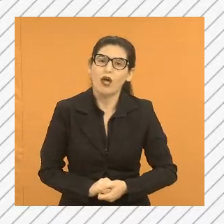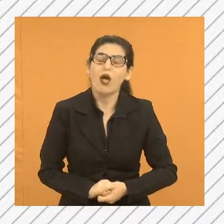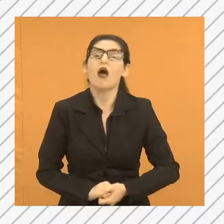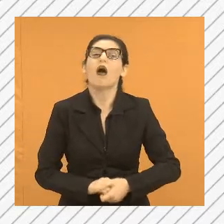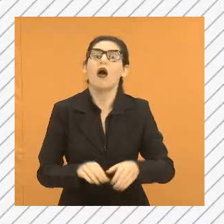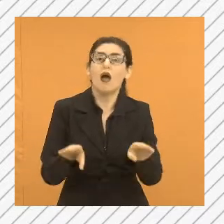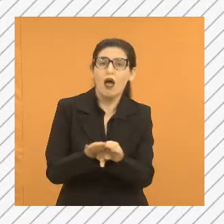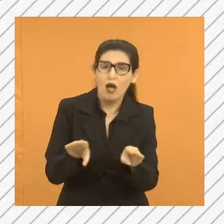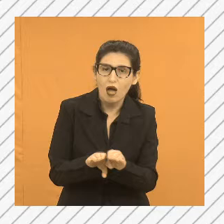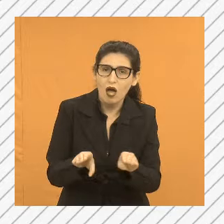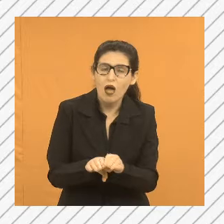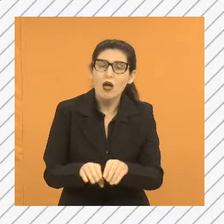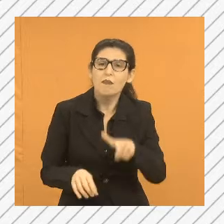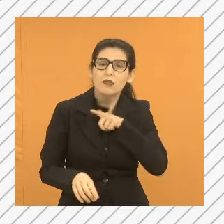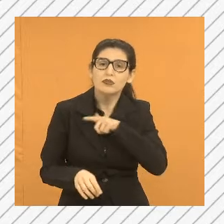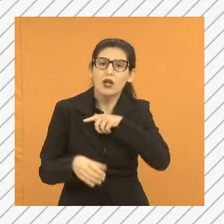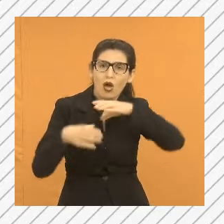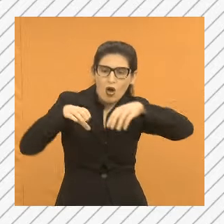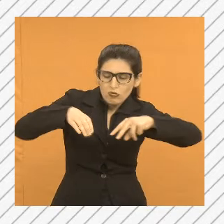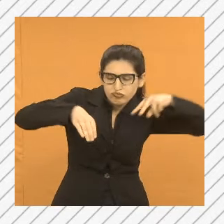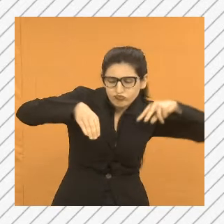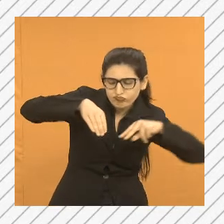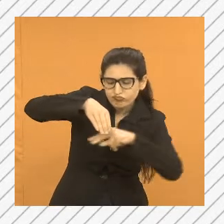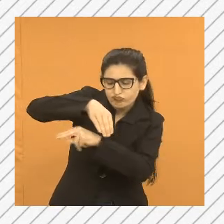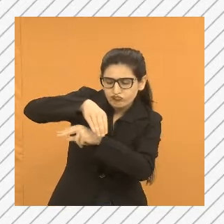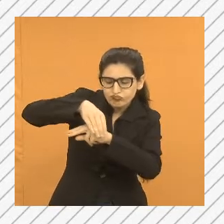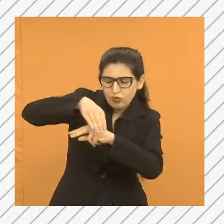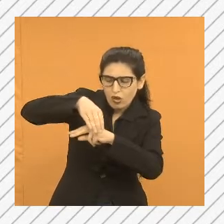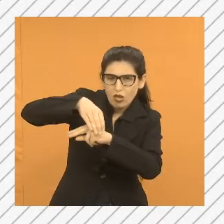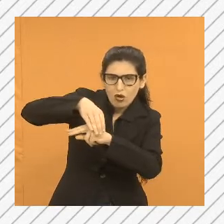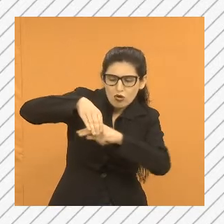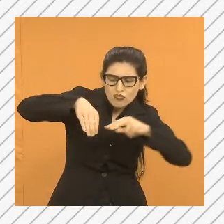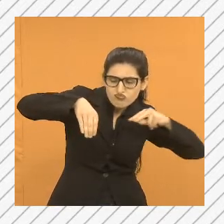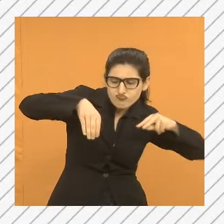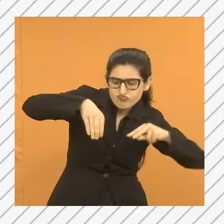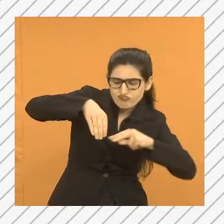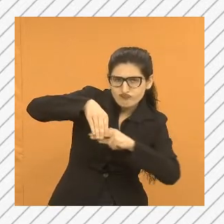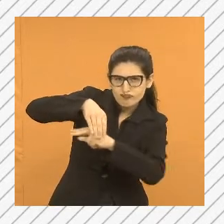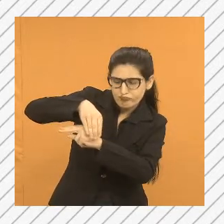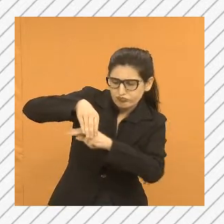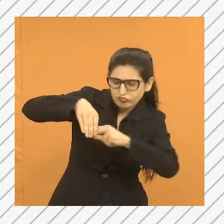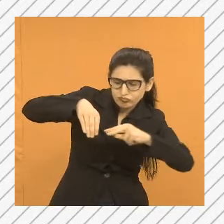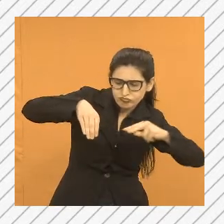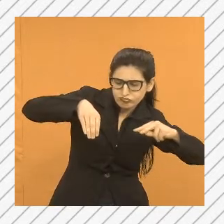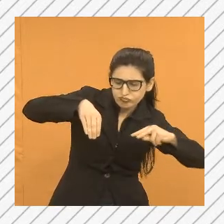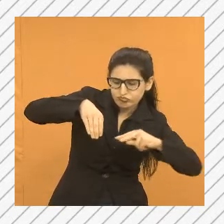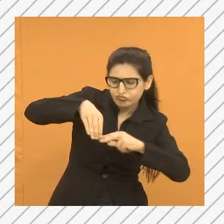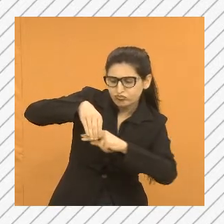nós temos a ultrassonografia, o próximo slide, isso.